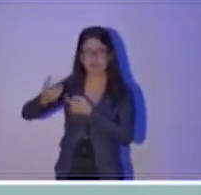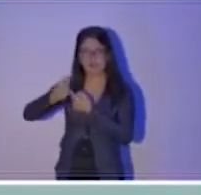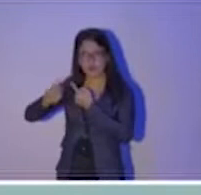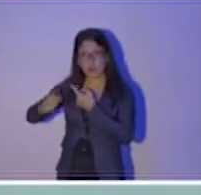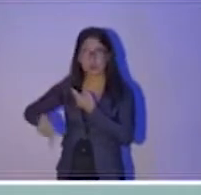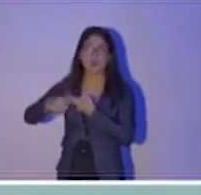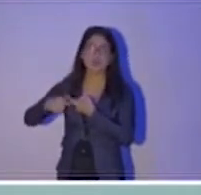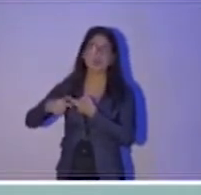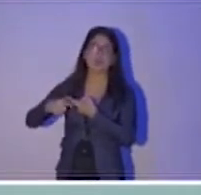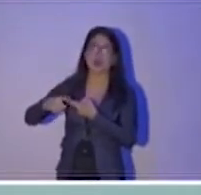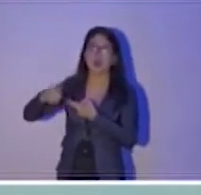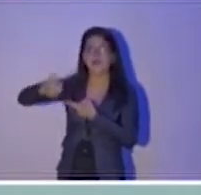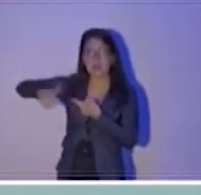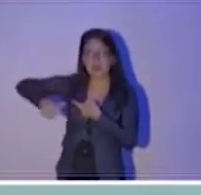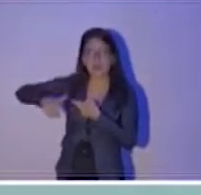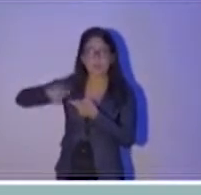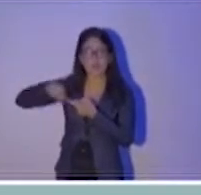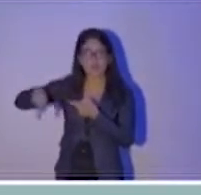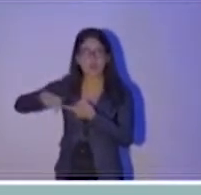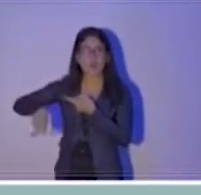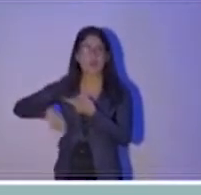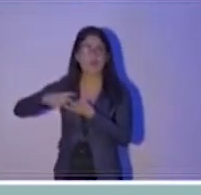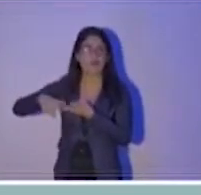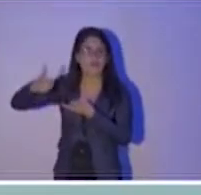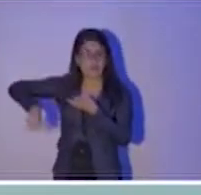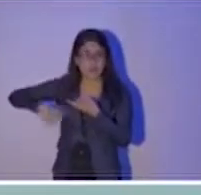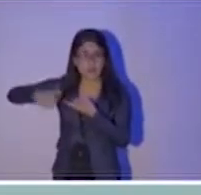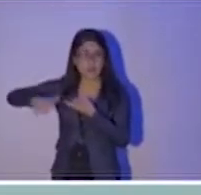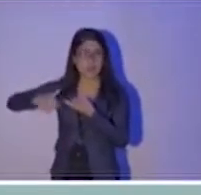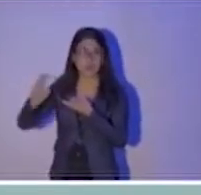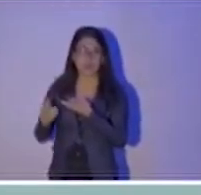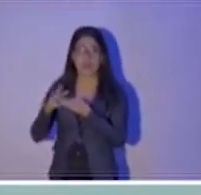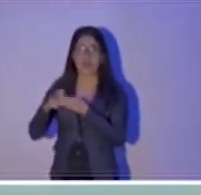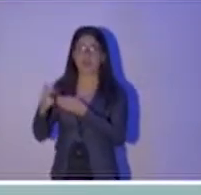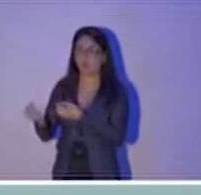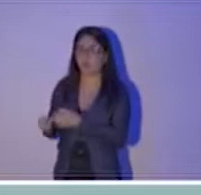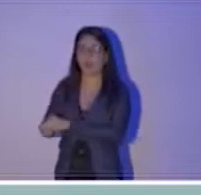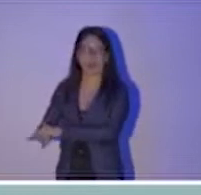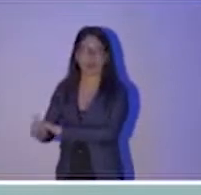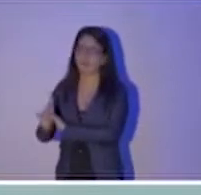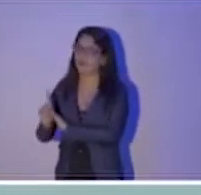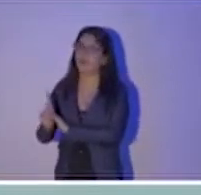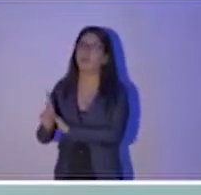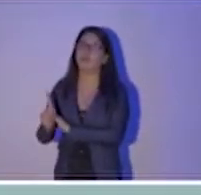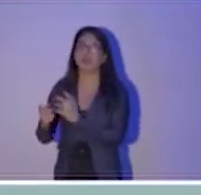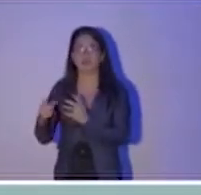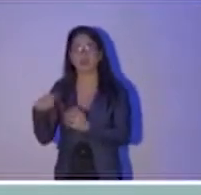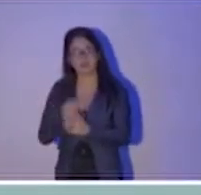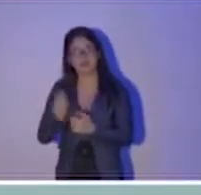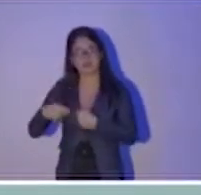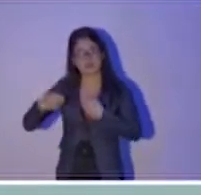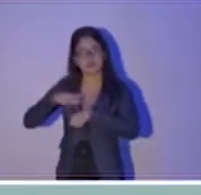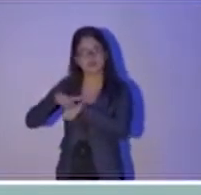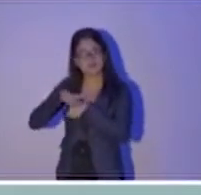discutindo avaliação, não dá para ficar na caixinha, nós precisamos discutir isso de forma integrada, mas essa